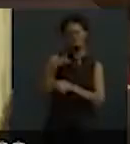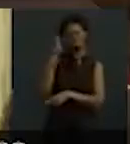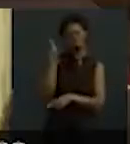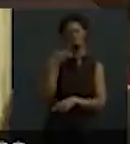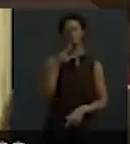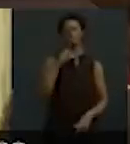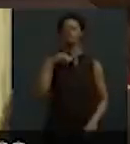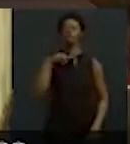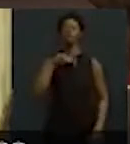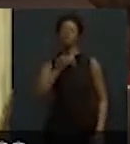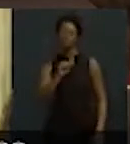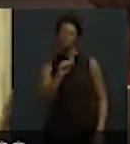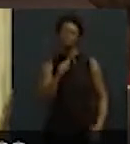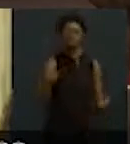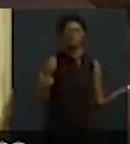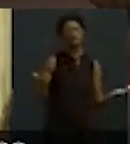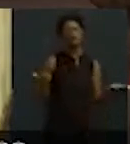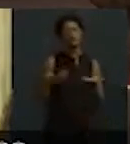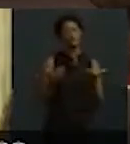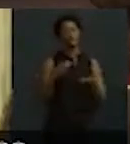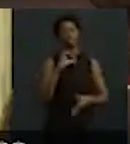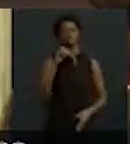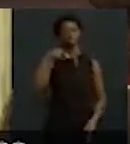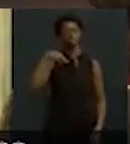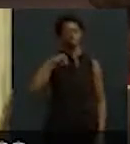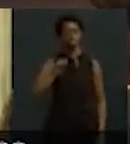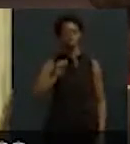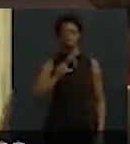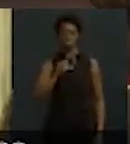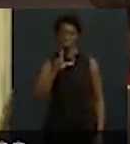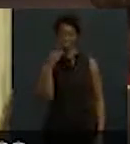é nomeado cônsul em Recife em